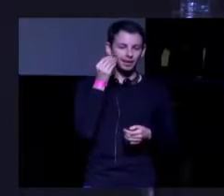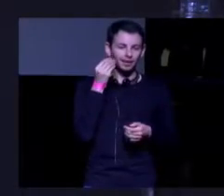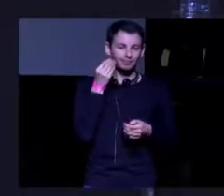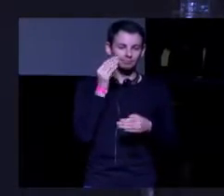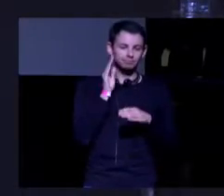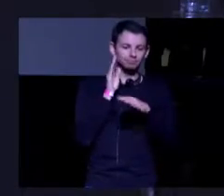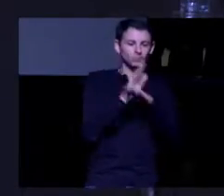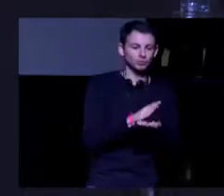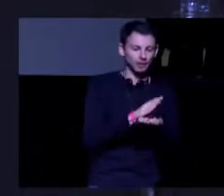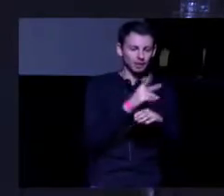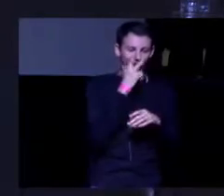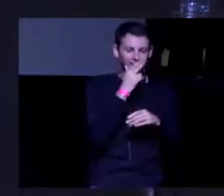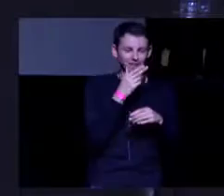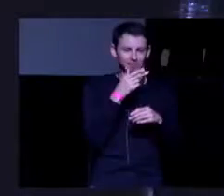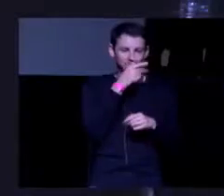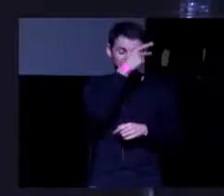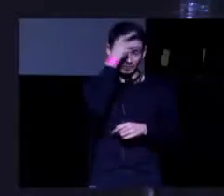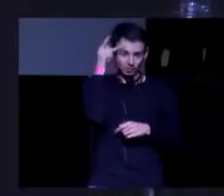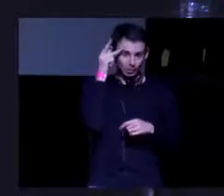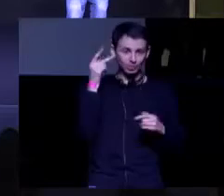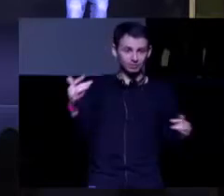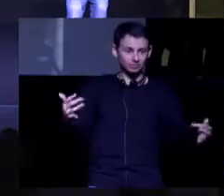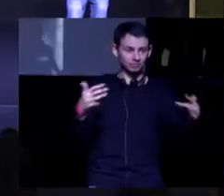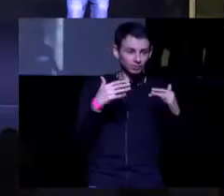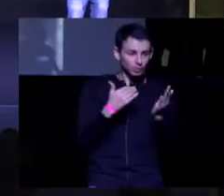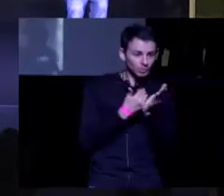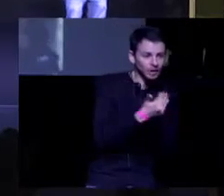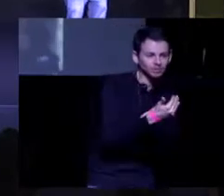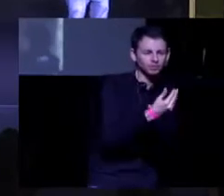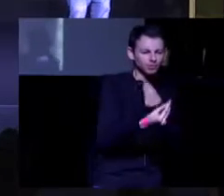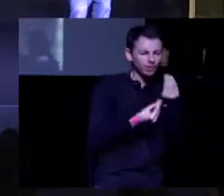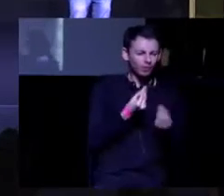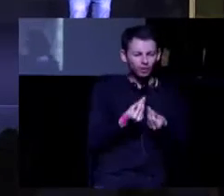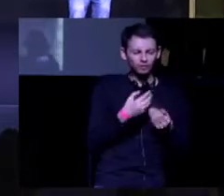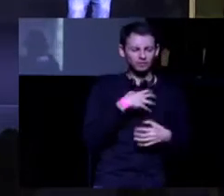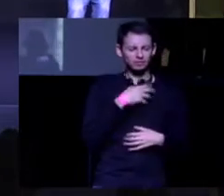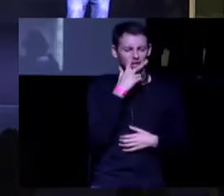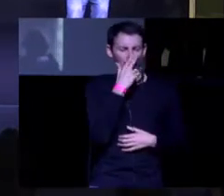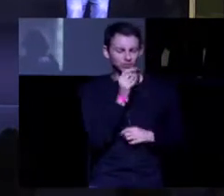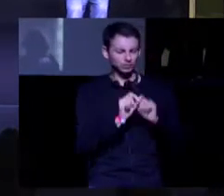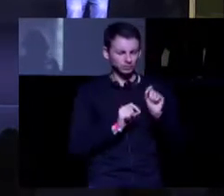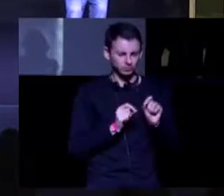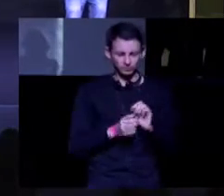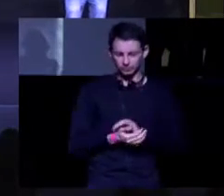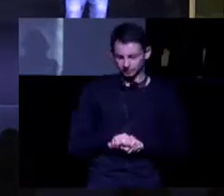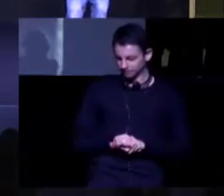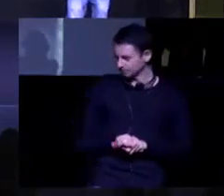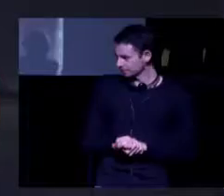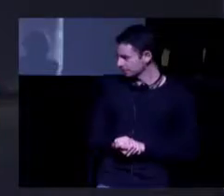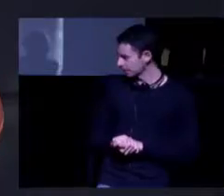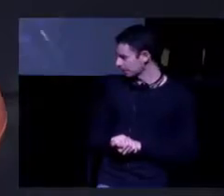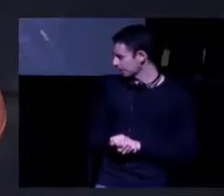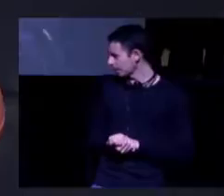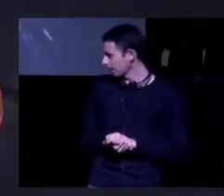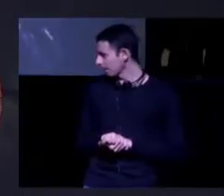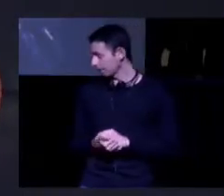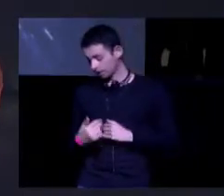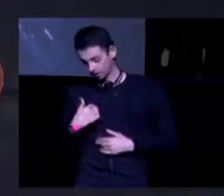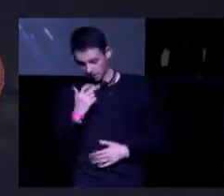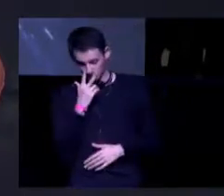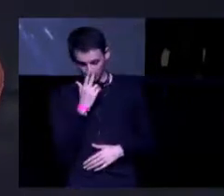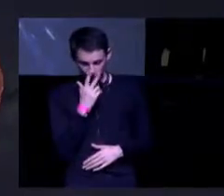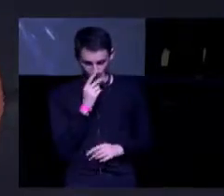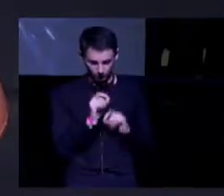assim, arrastando a onda? Né? Eu vou responder. Não vou responder, vou tentar responder. Na minha